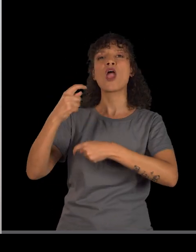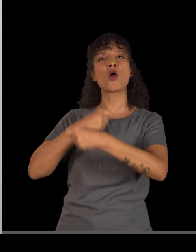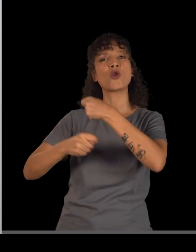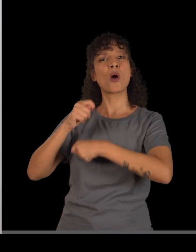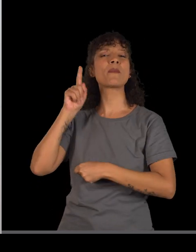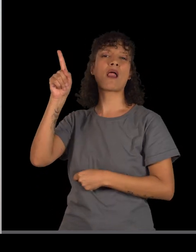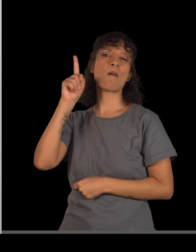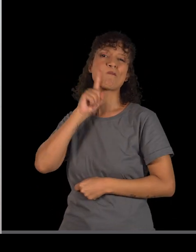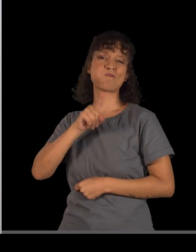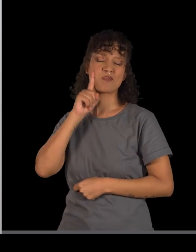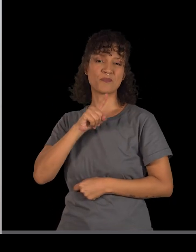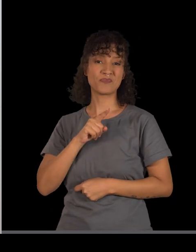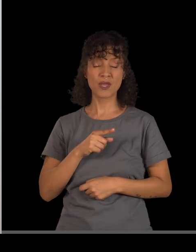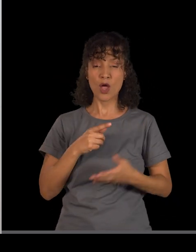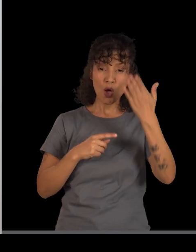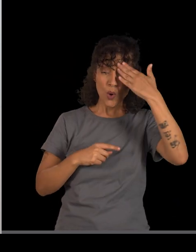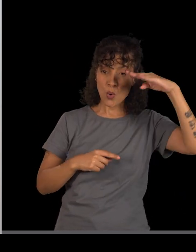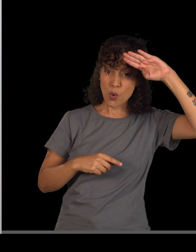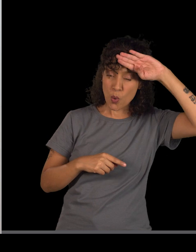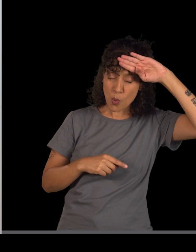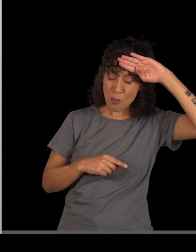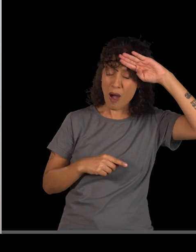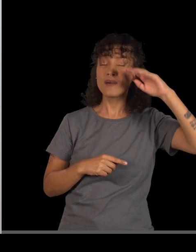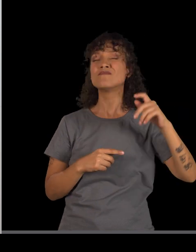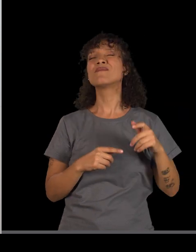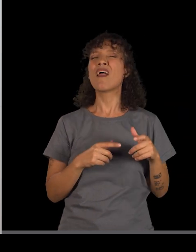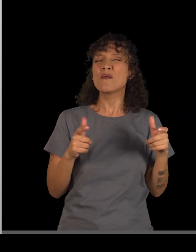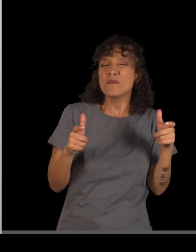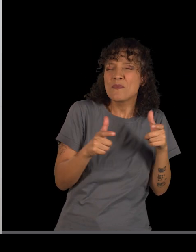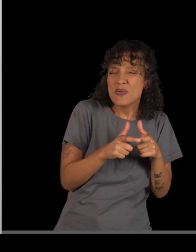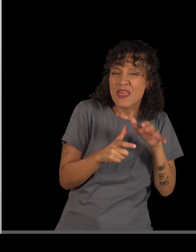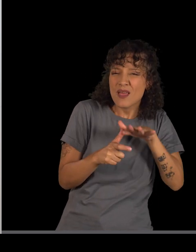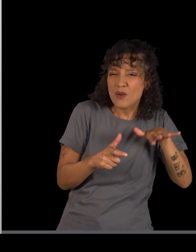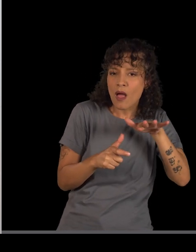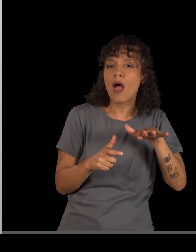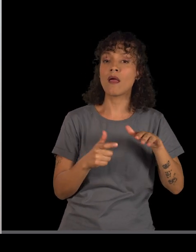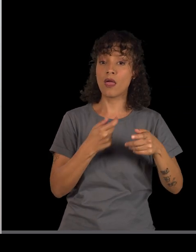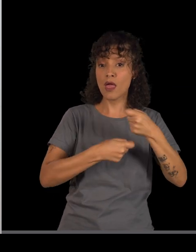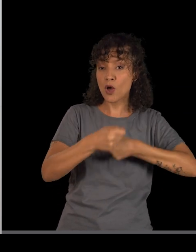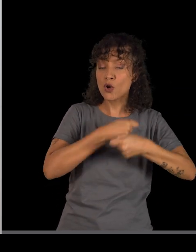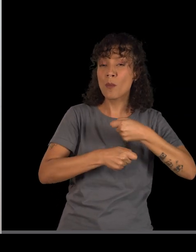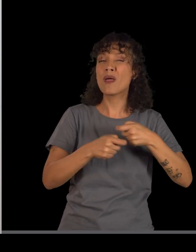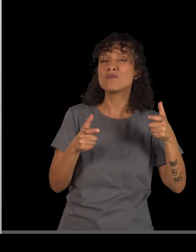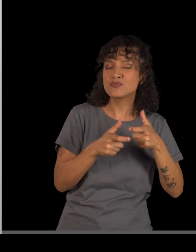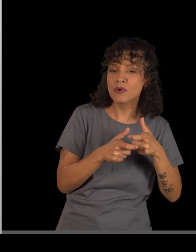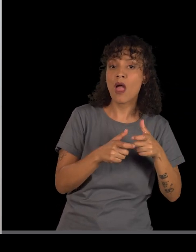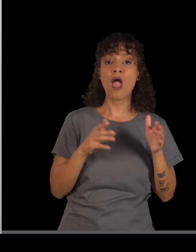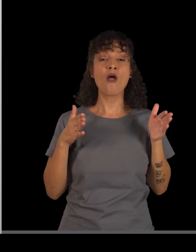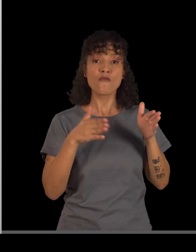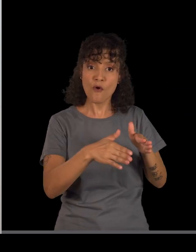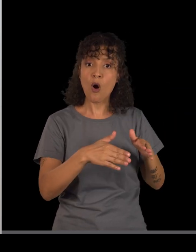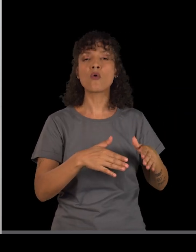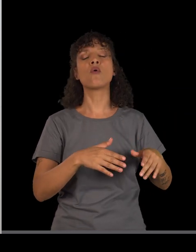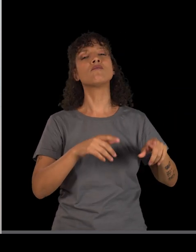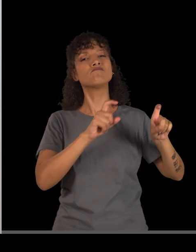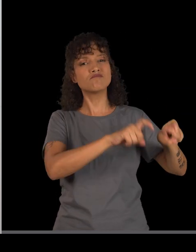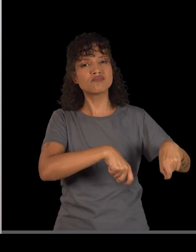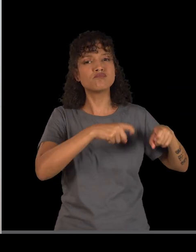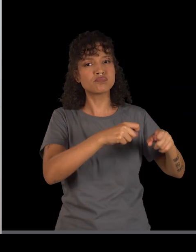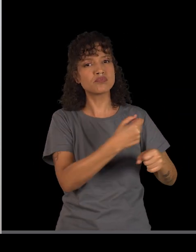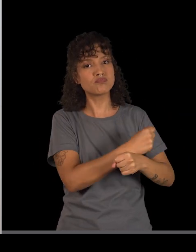ser um território pequeno, tinha uma economia também pequena e aí toda voltada para o latifúndio e